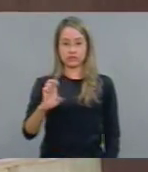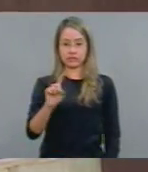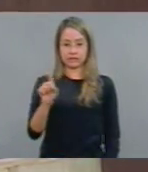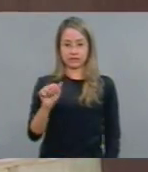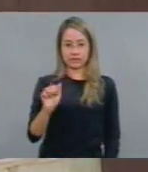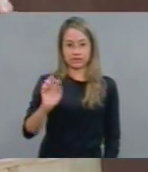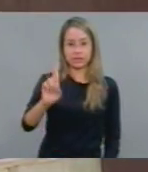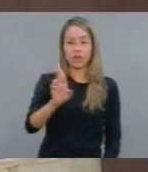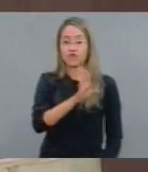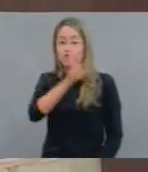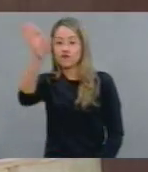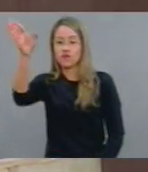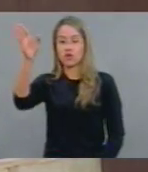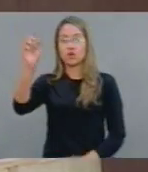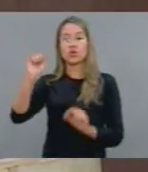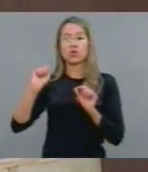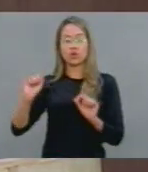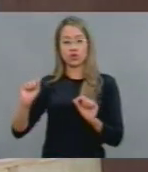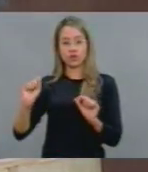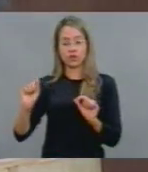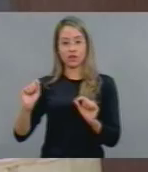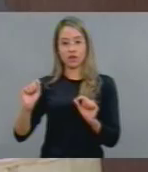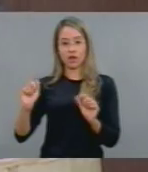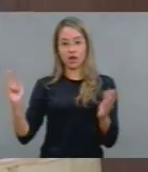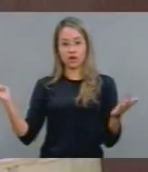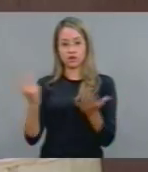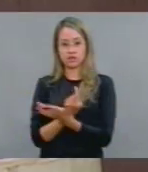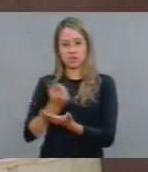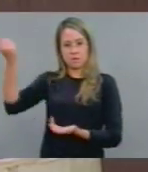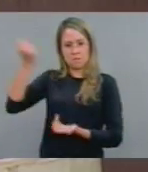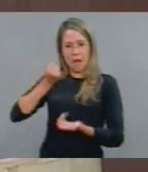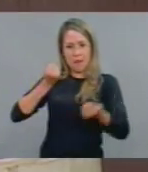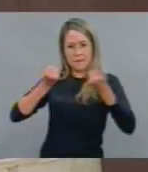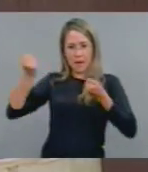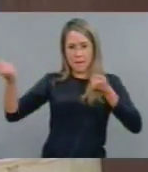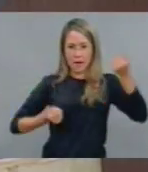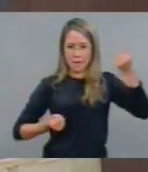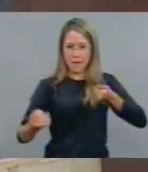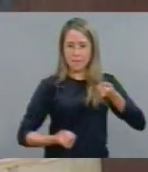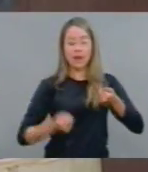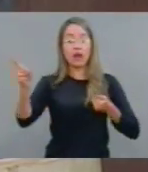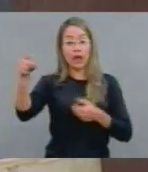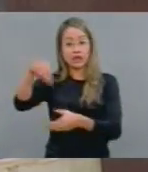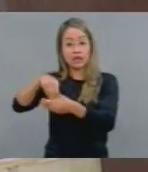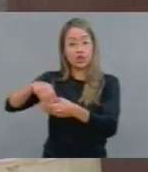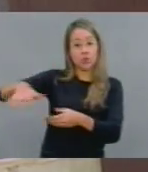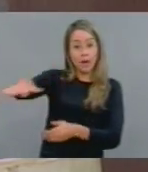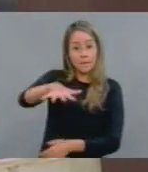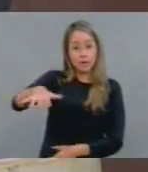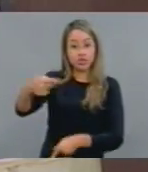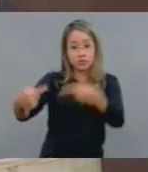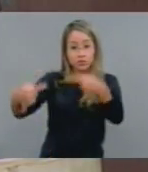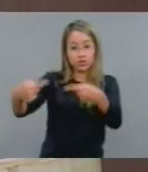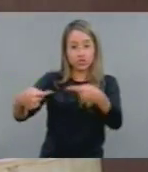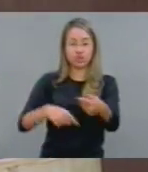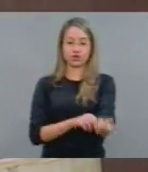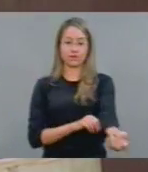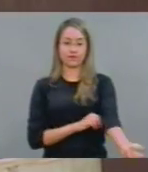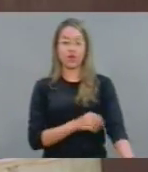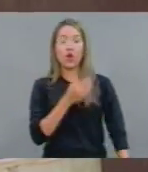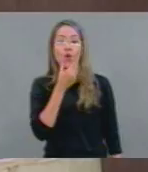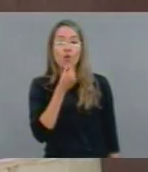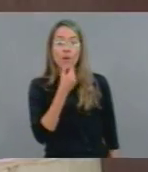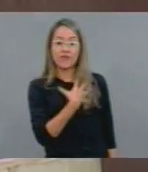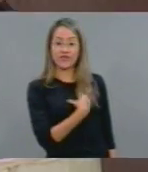e esfaqueado no Senado. Seu filho adotivo, Marcus Brutus, foi um dos que o golpeou.